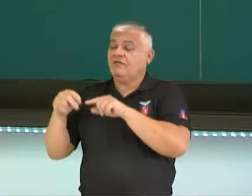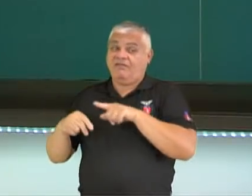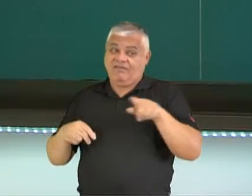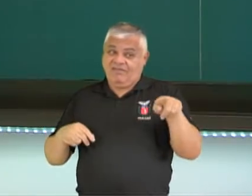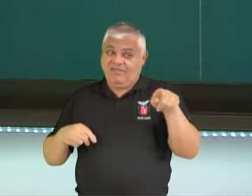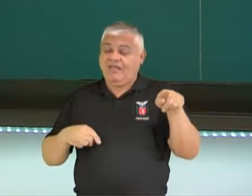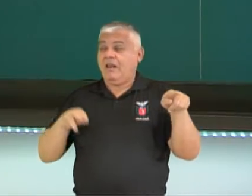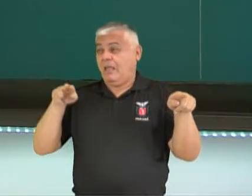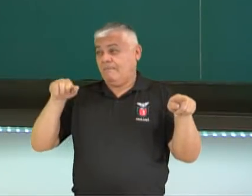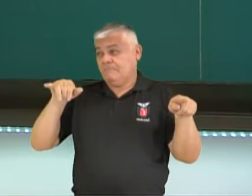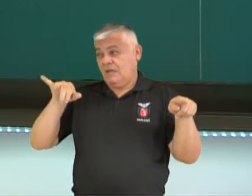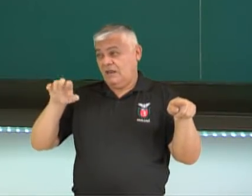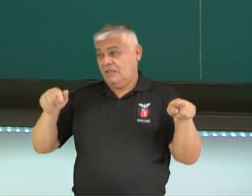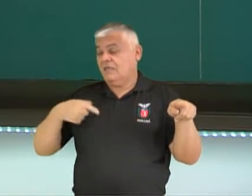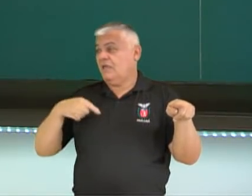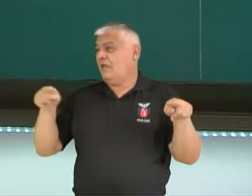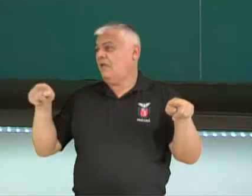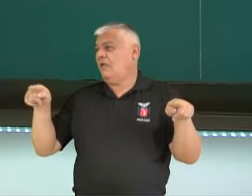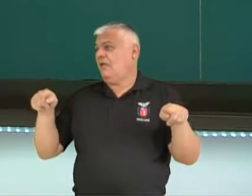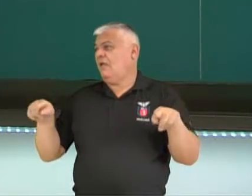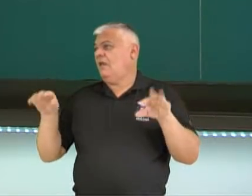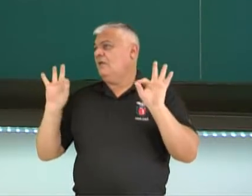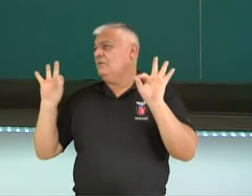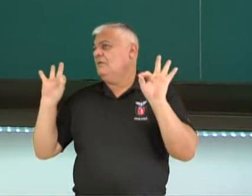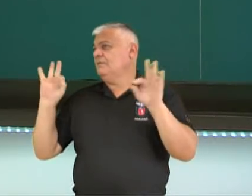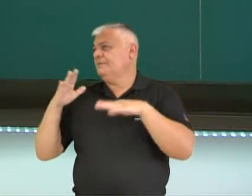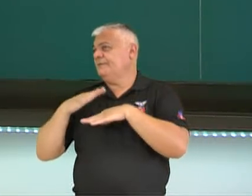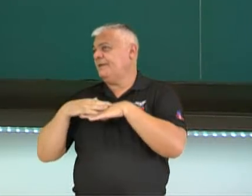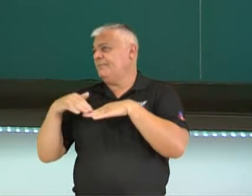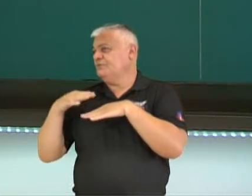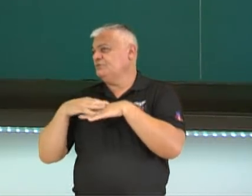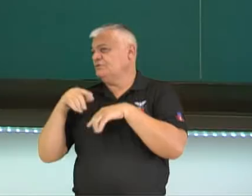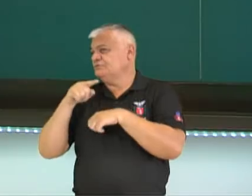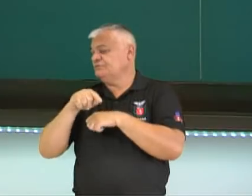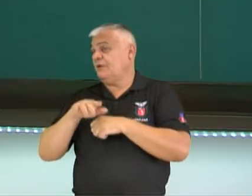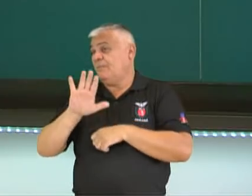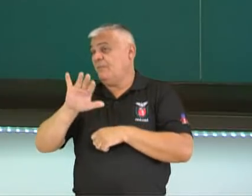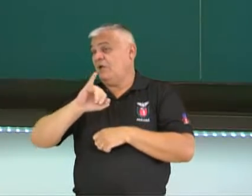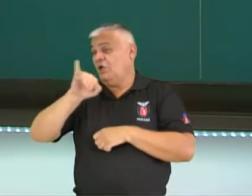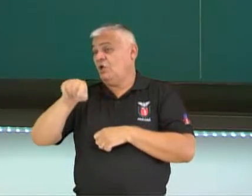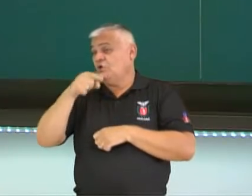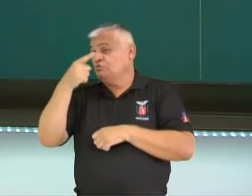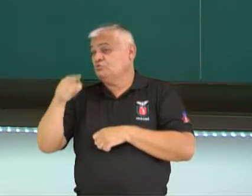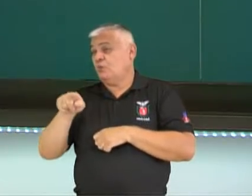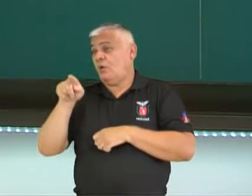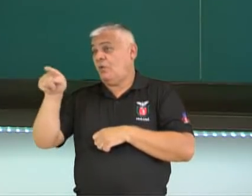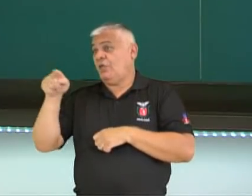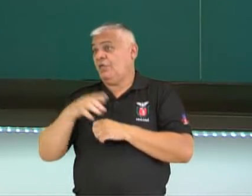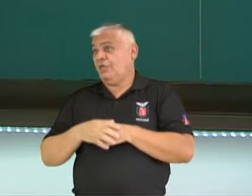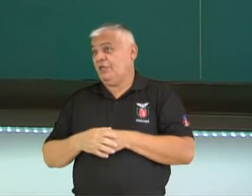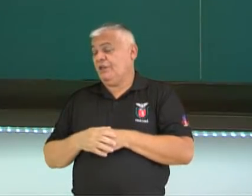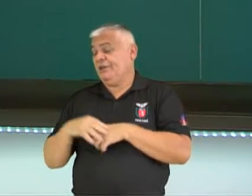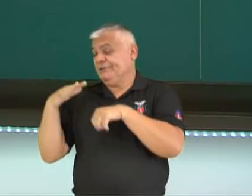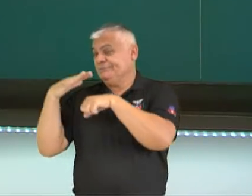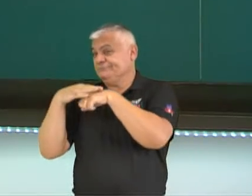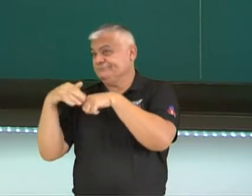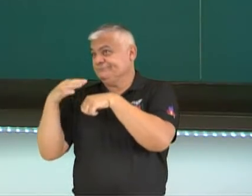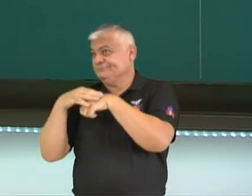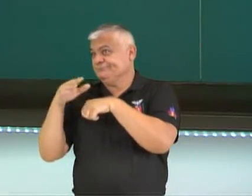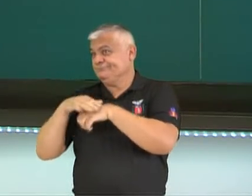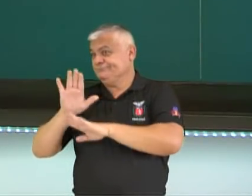a Maria é tão caprichosinha, mas o João é tão caprichosinho.